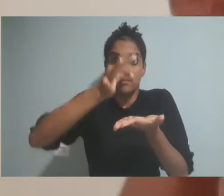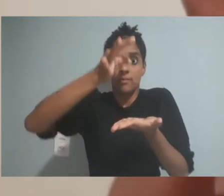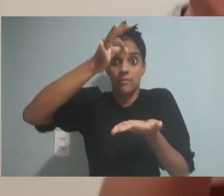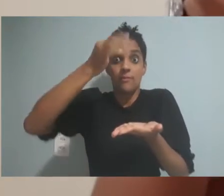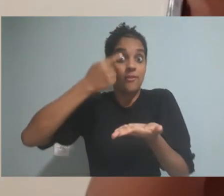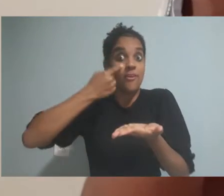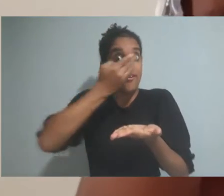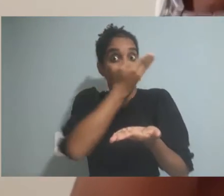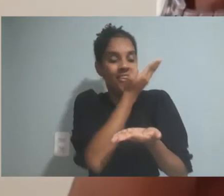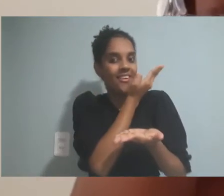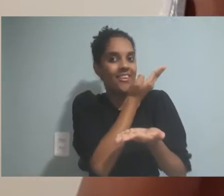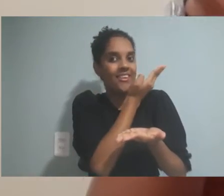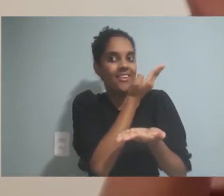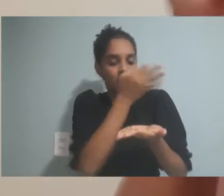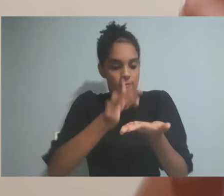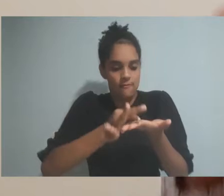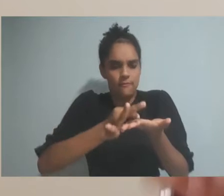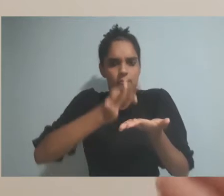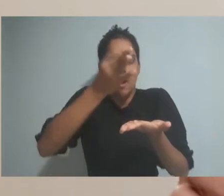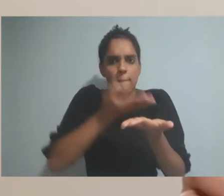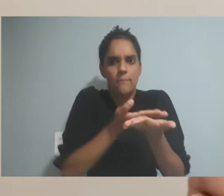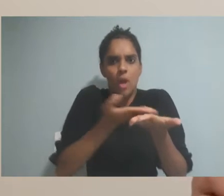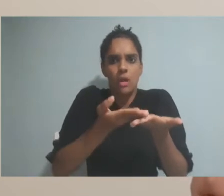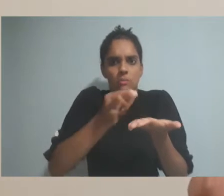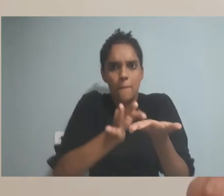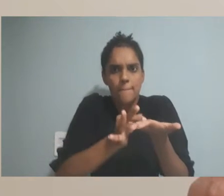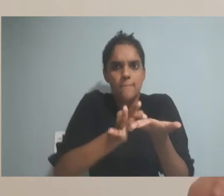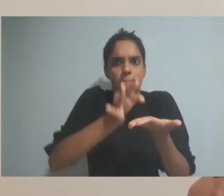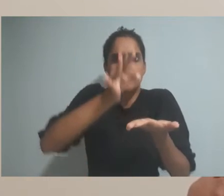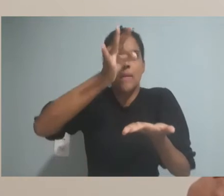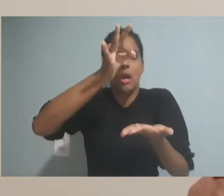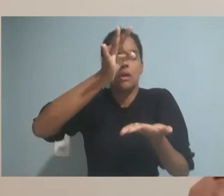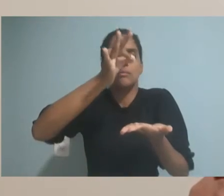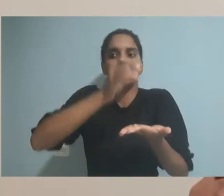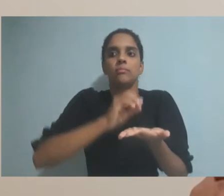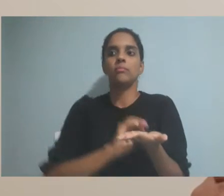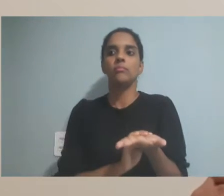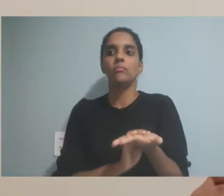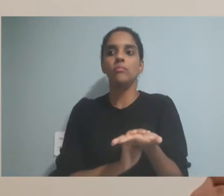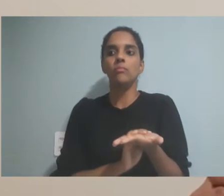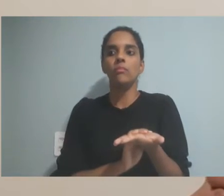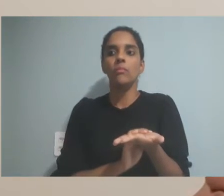vocês podem ver na imagem, que sirva de suporte.